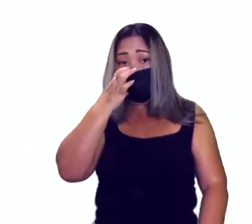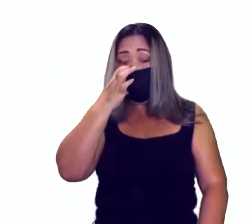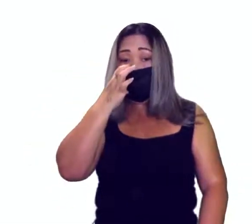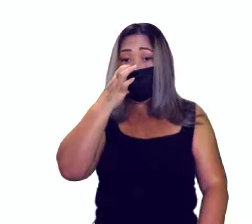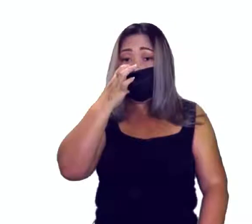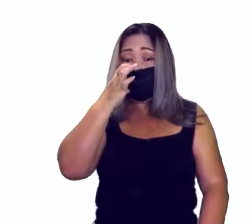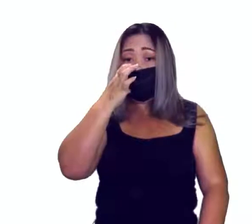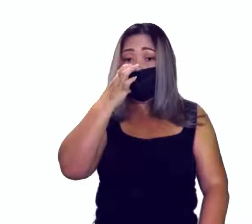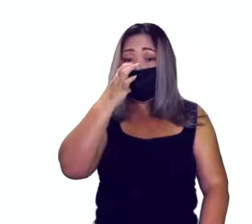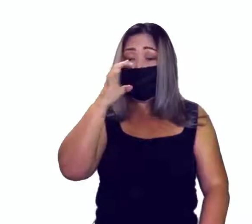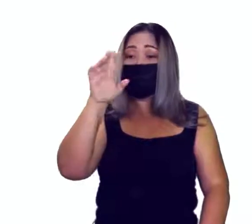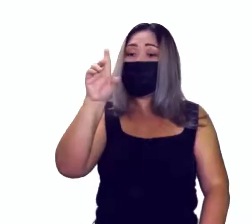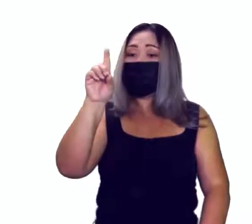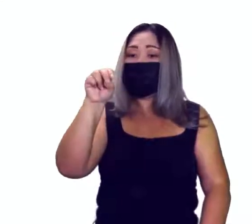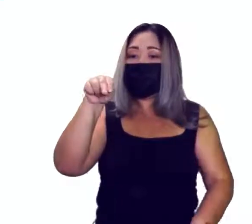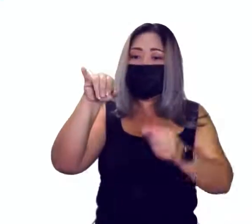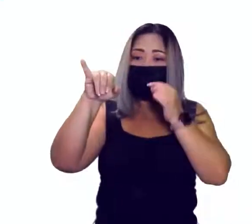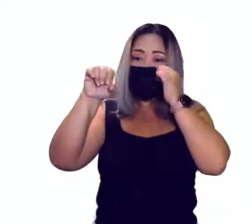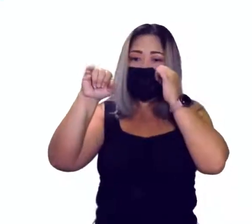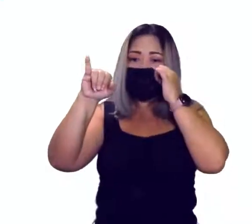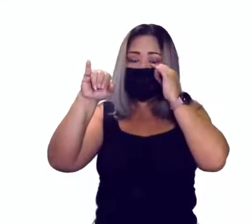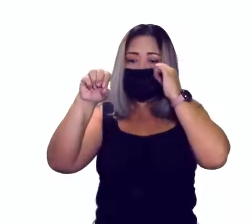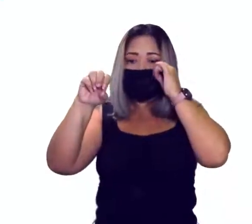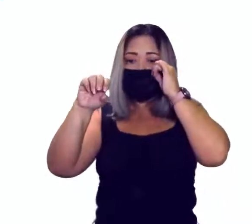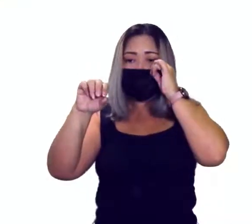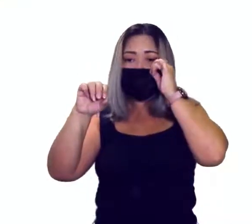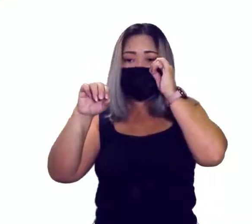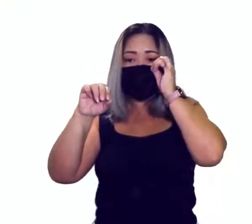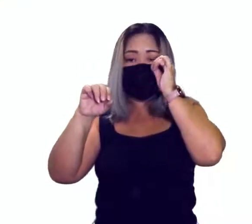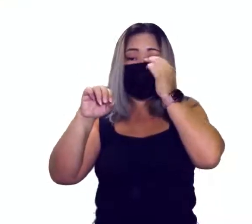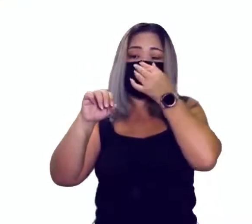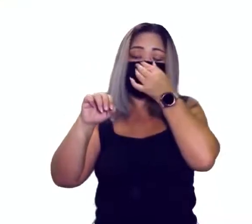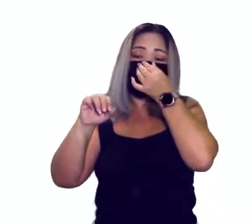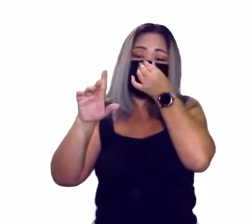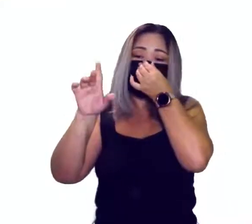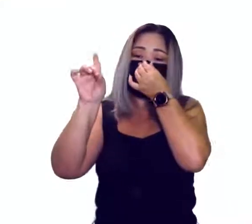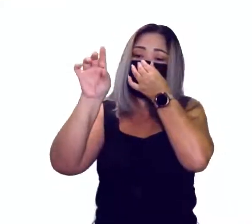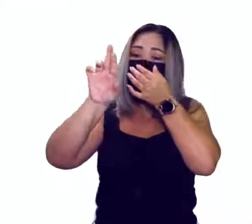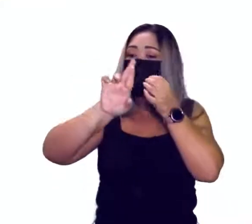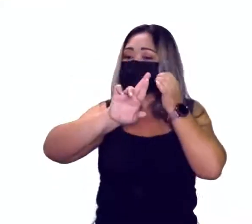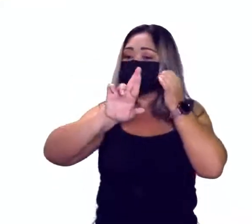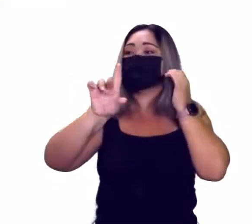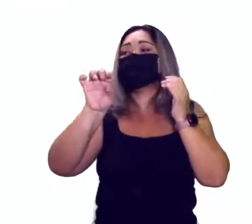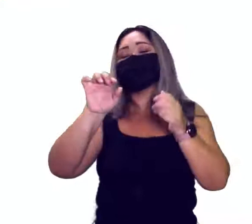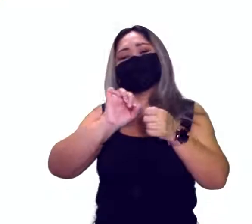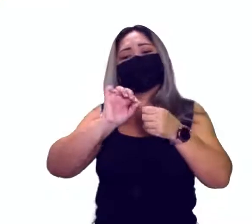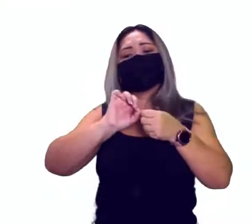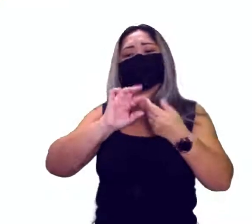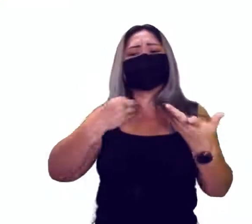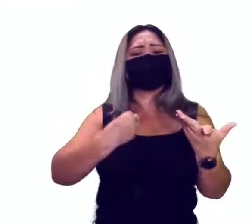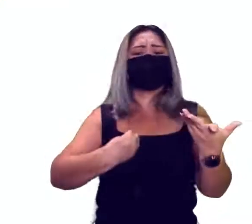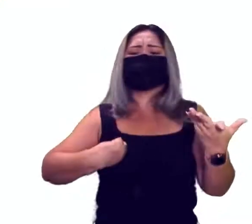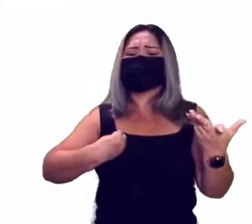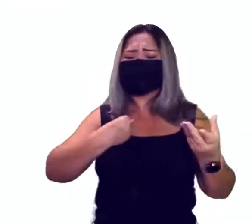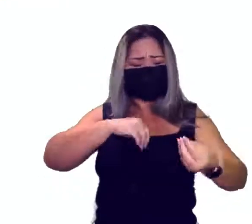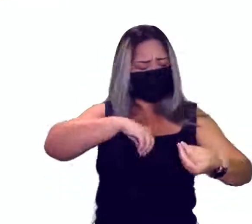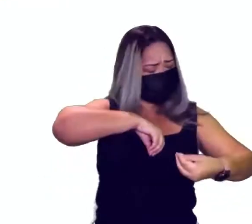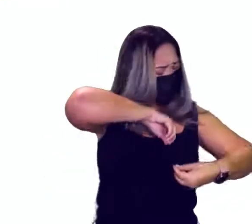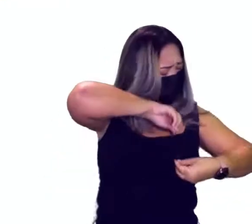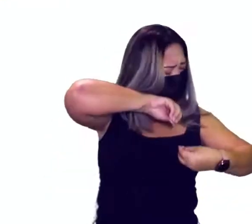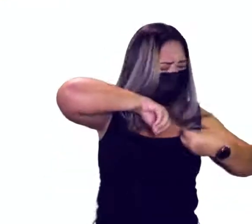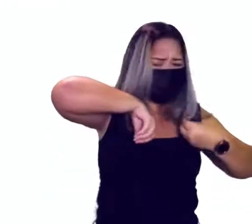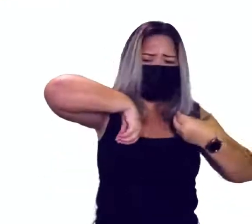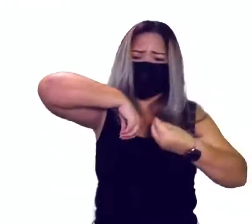quê? Dionísio, que são deuses que viviam uma vida desregrada. Olha